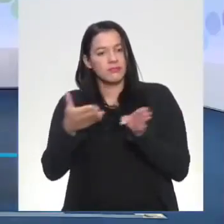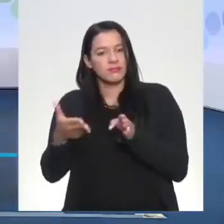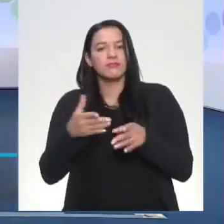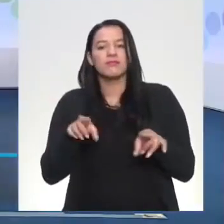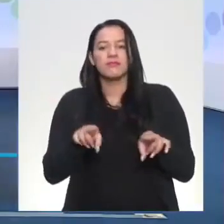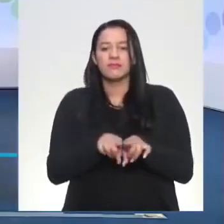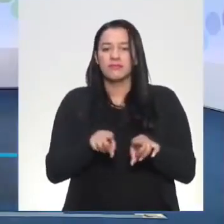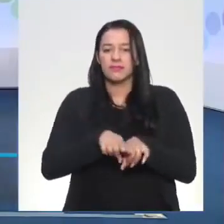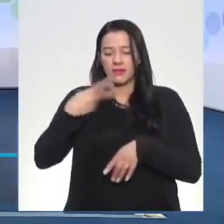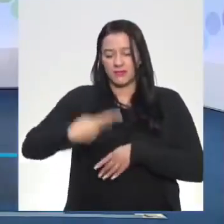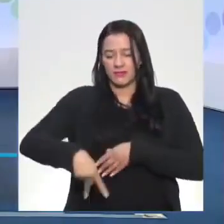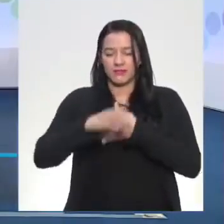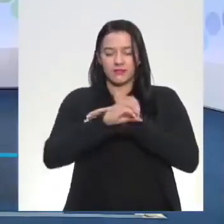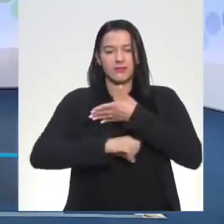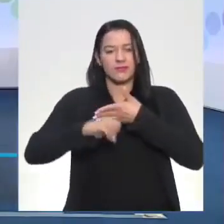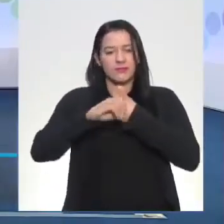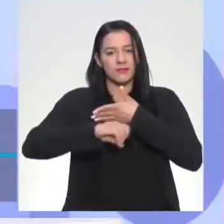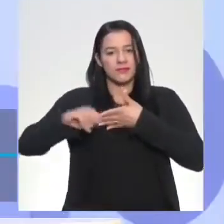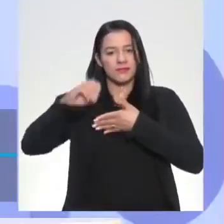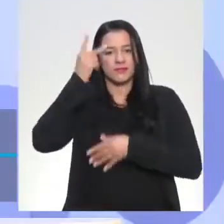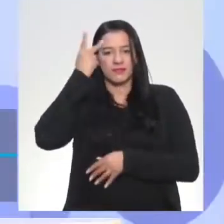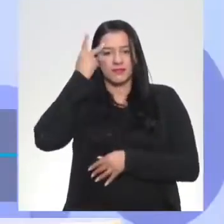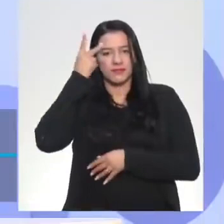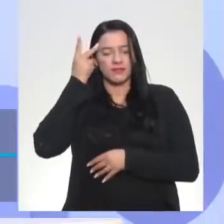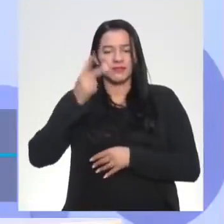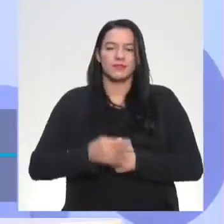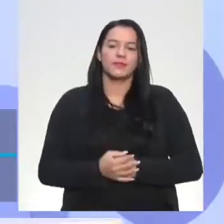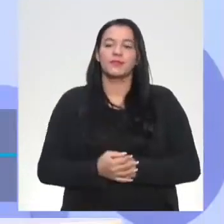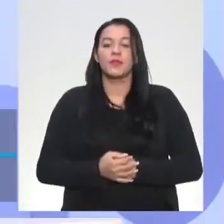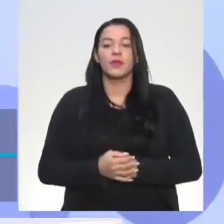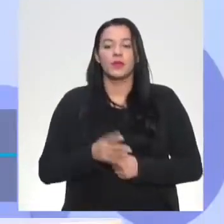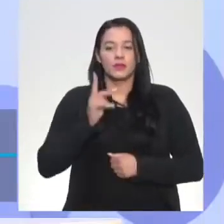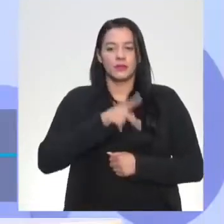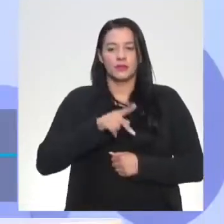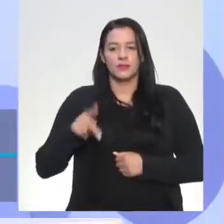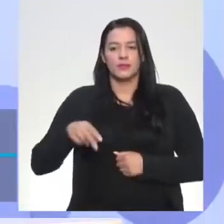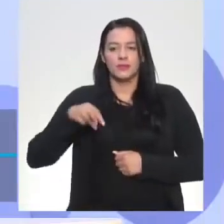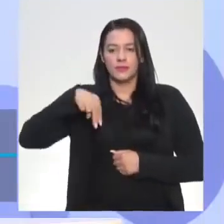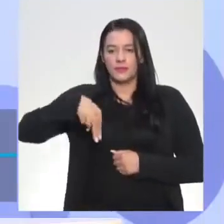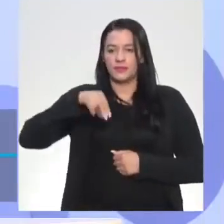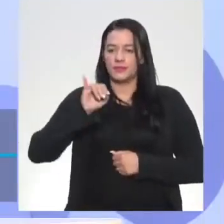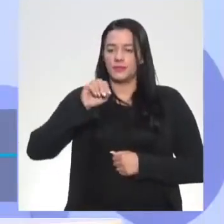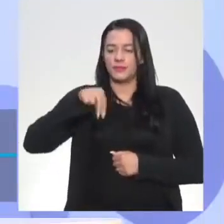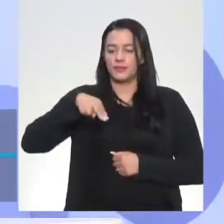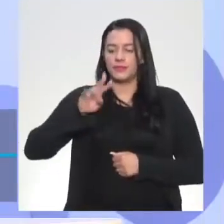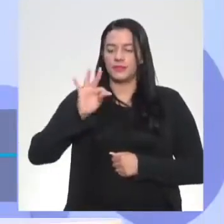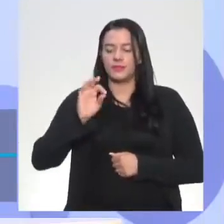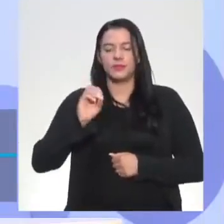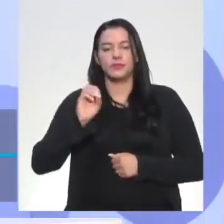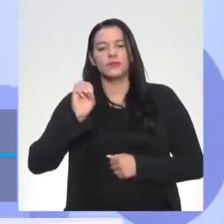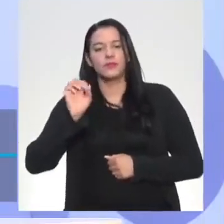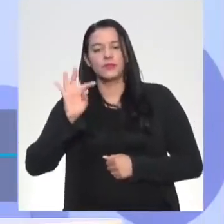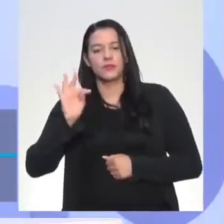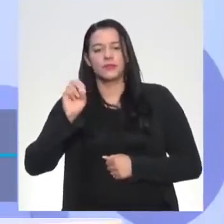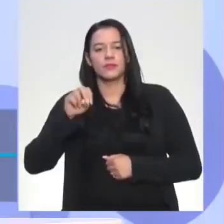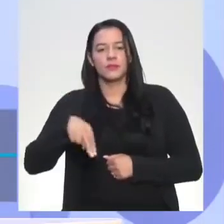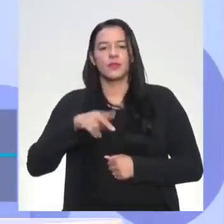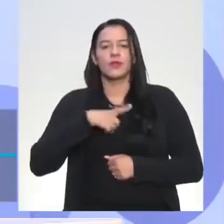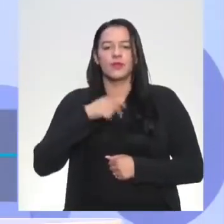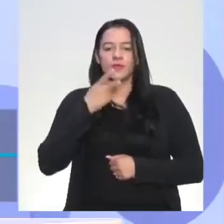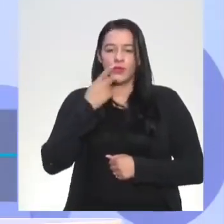Conectados sim. aqui no Centro de Mídias e Educação de São Paulo. Professor Newton tá dando bom dia para a galera e dizendo que está aqui para ajudar no que